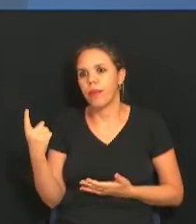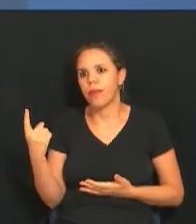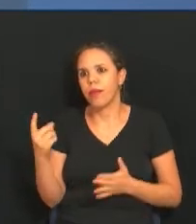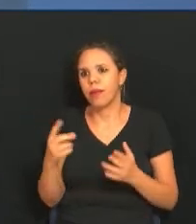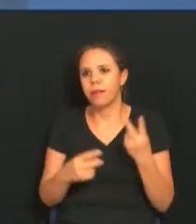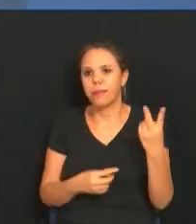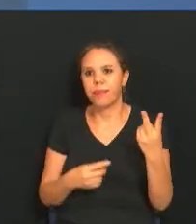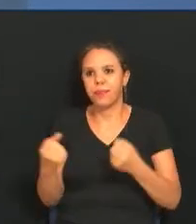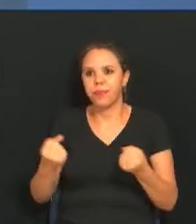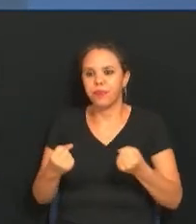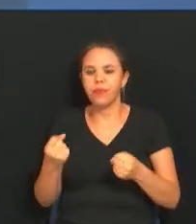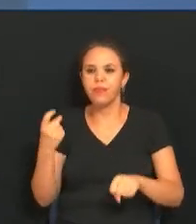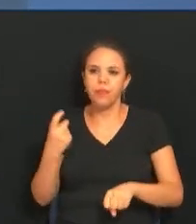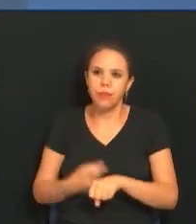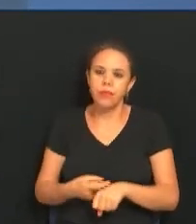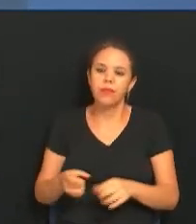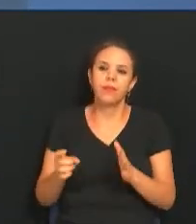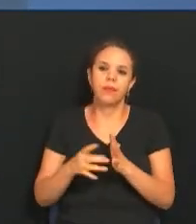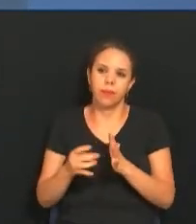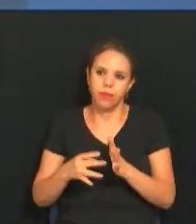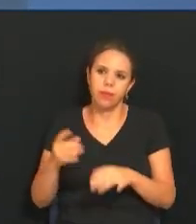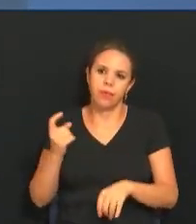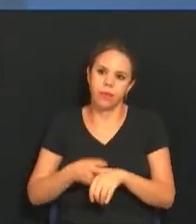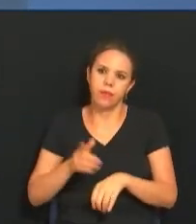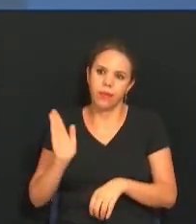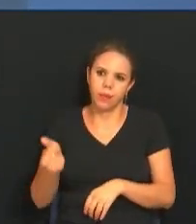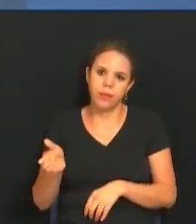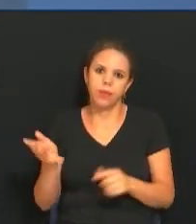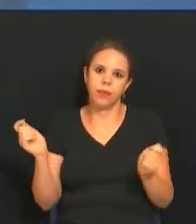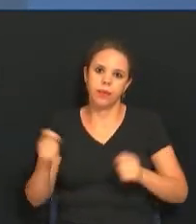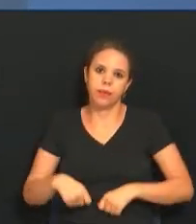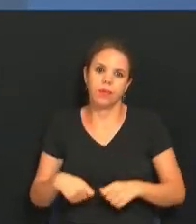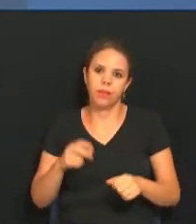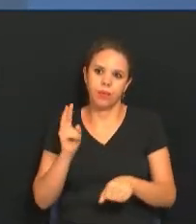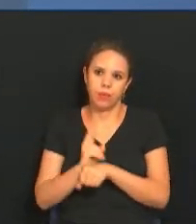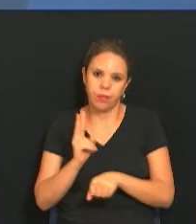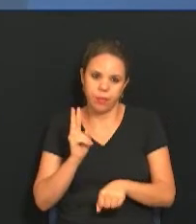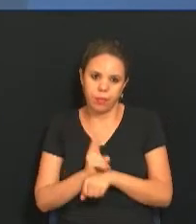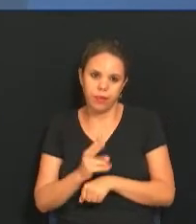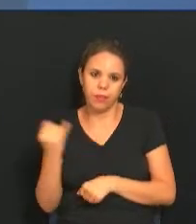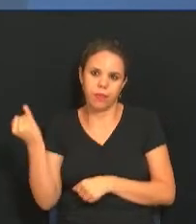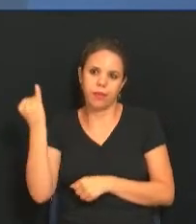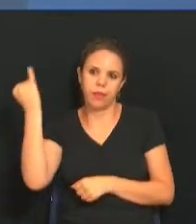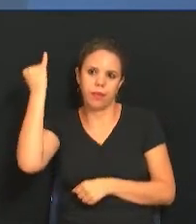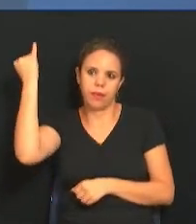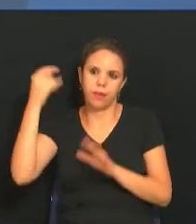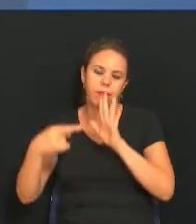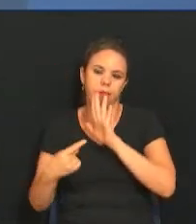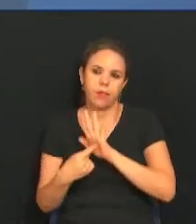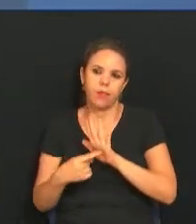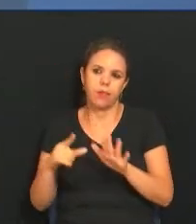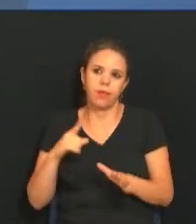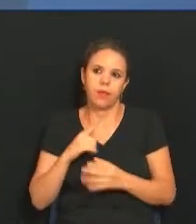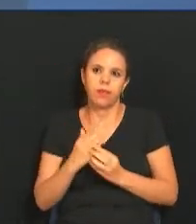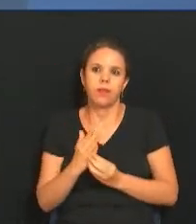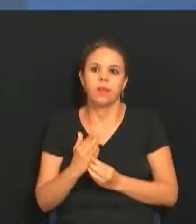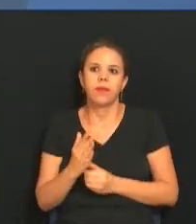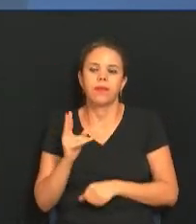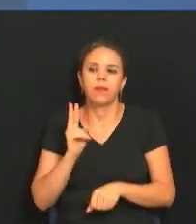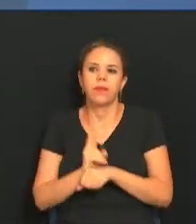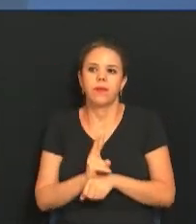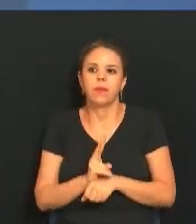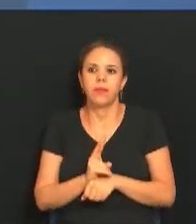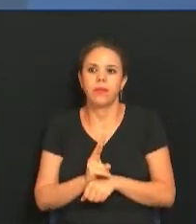carros blindados. Isso já é suficientemente importante para mostrar que existe um cuidado com o